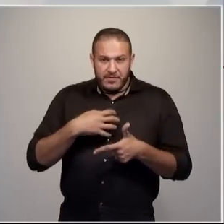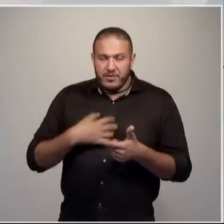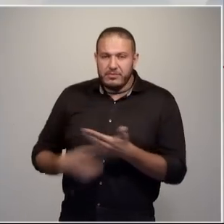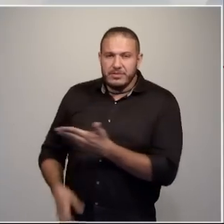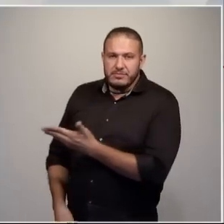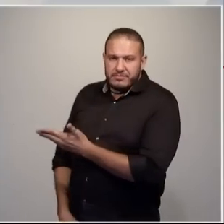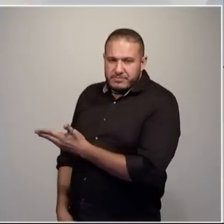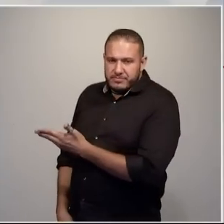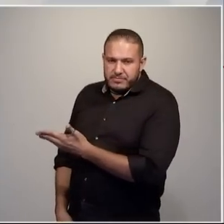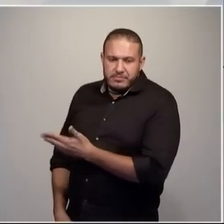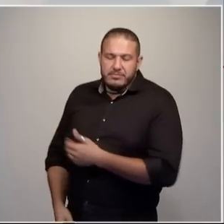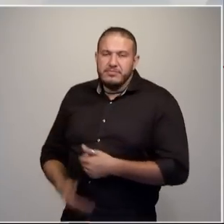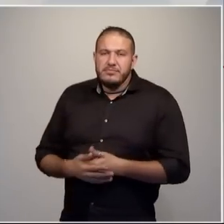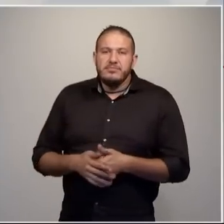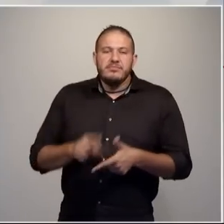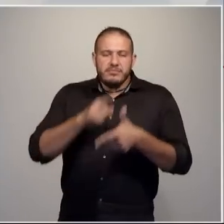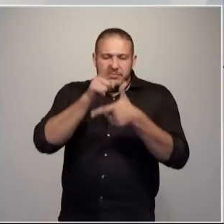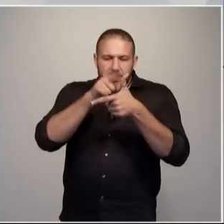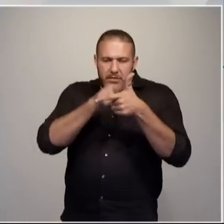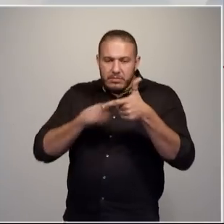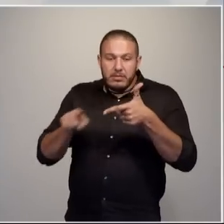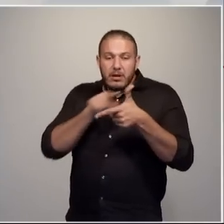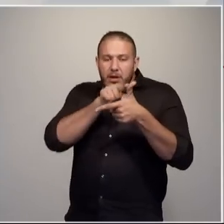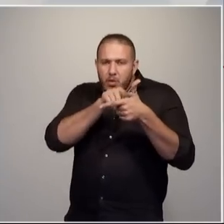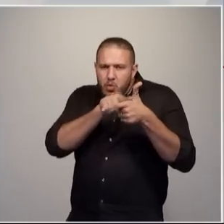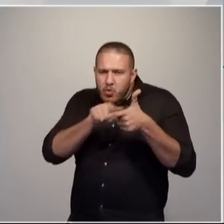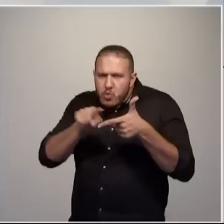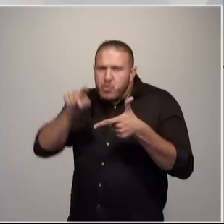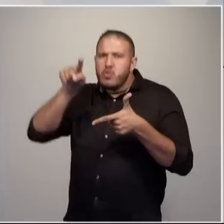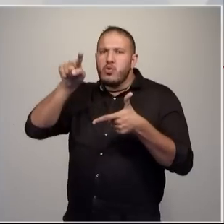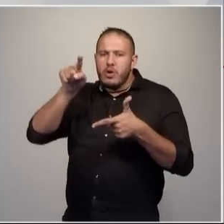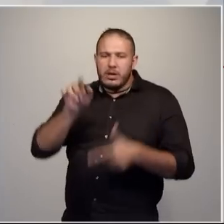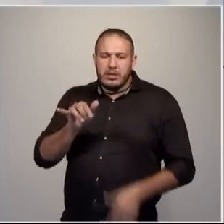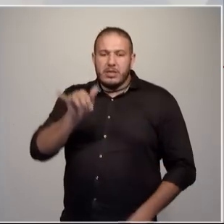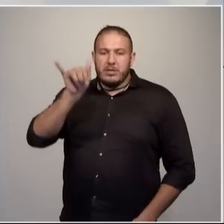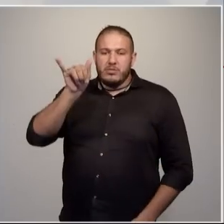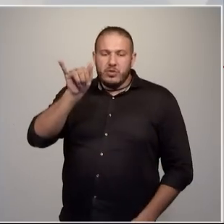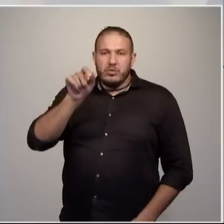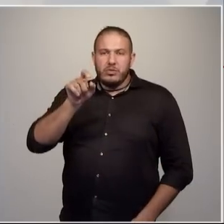Uma região, digamos, entre a parábola y igual a x2